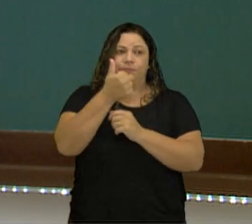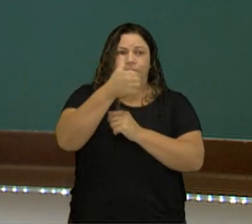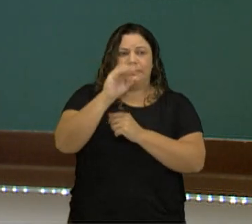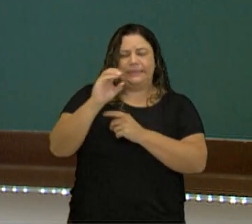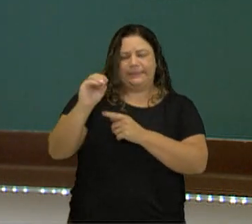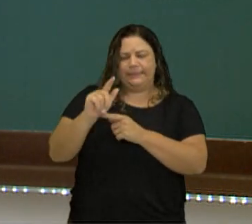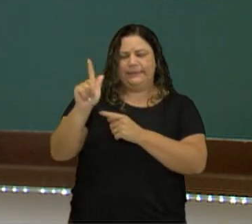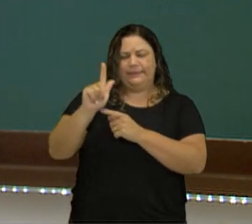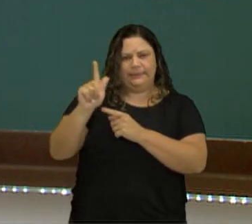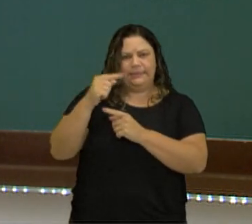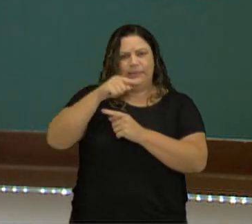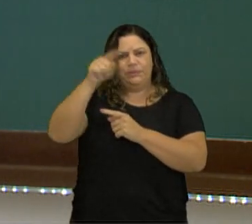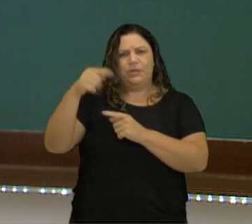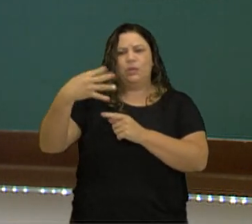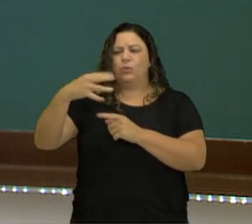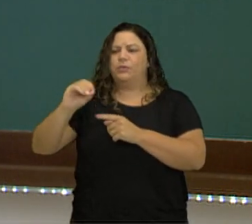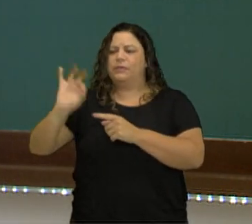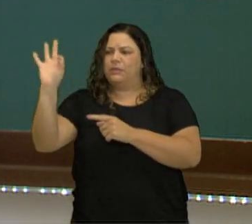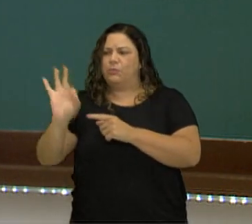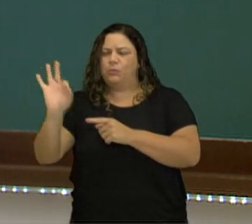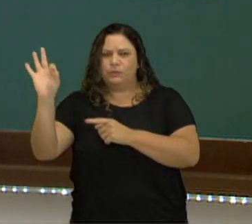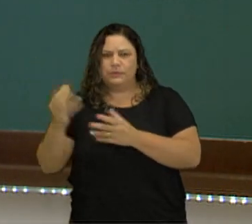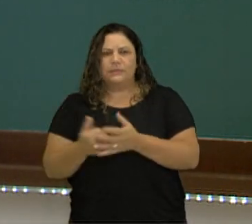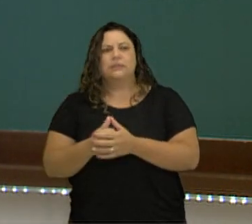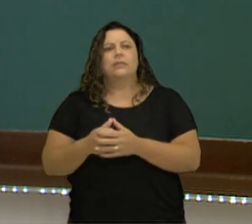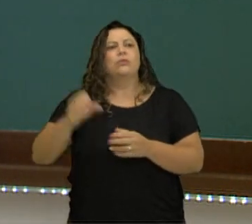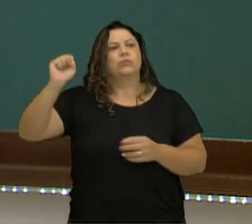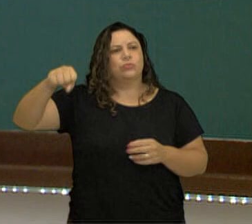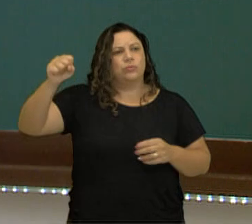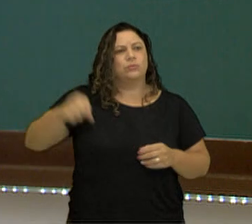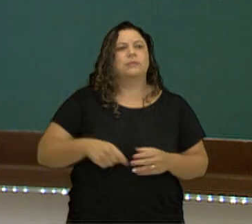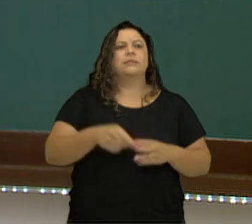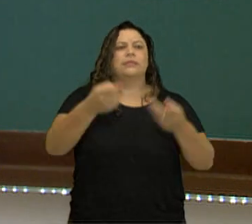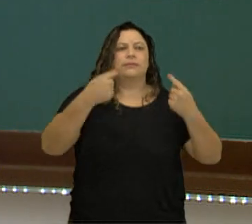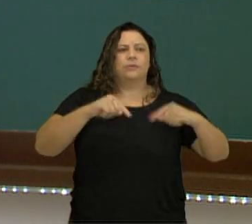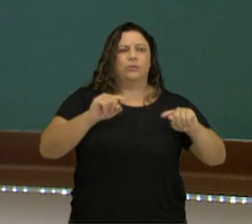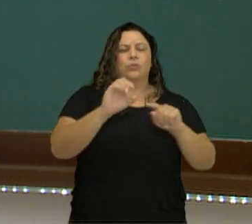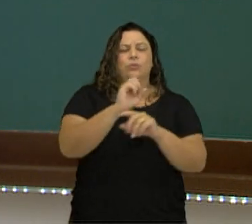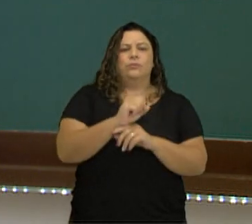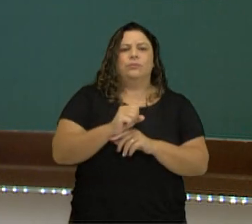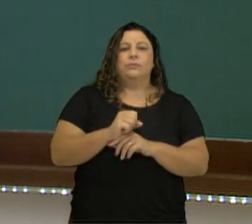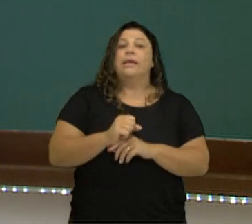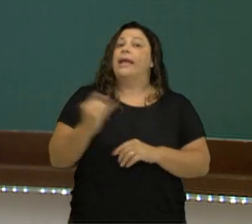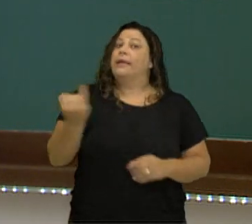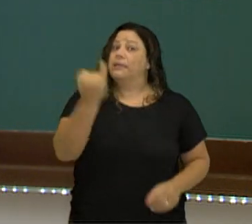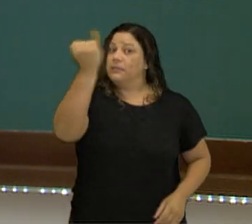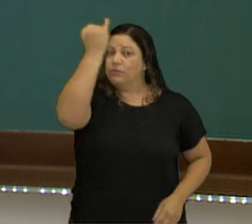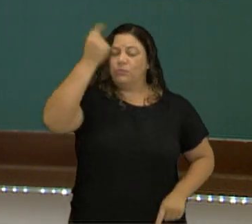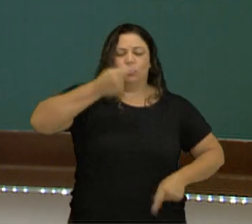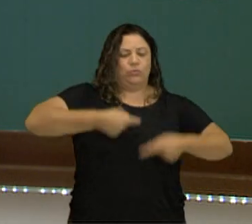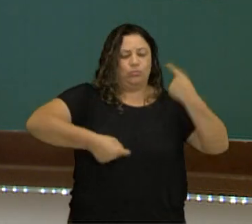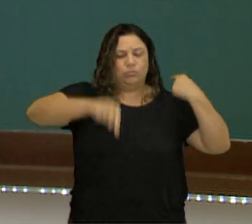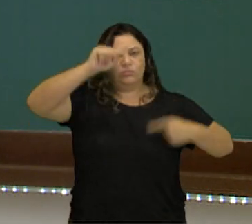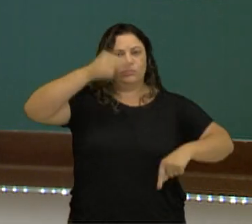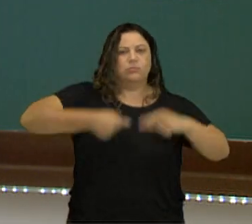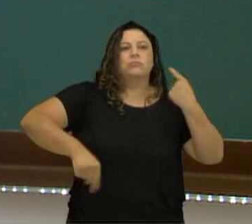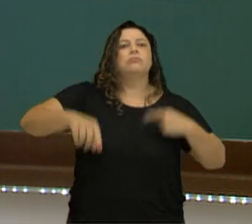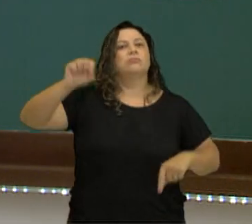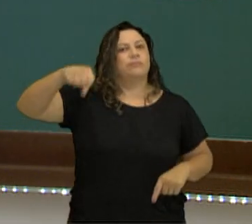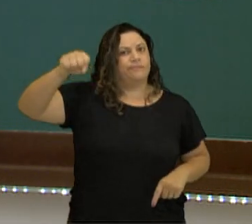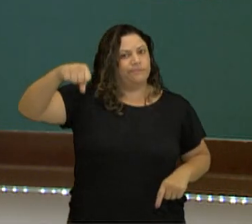refinado, 40% são sódio? Sim. O sódio é vital para a manutenção de importantes processos do